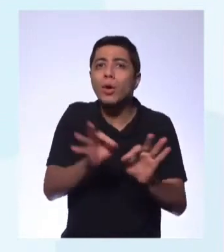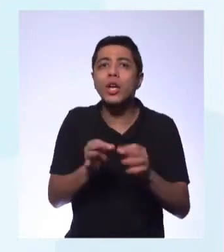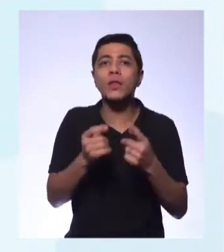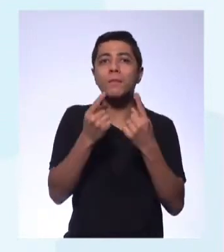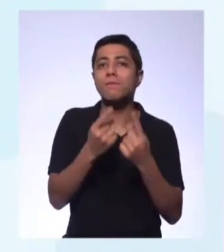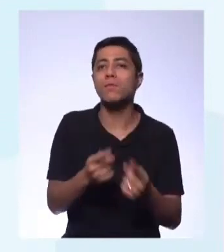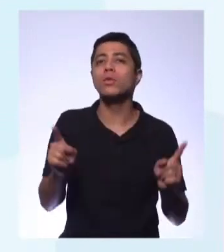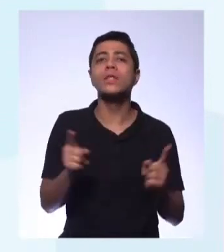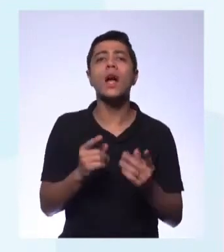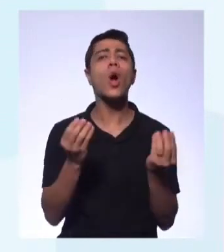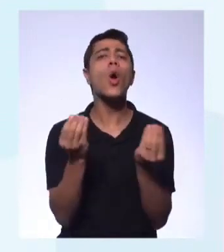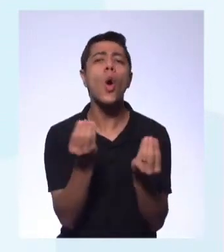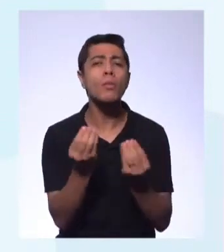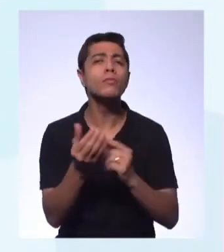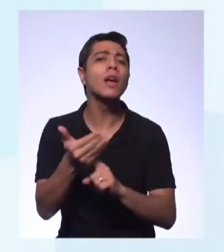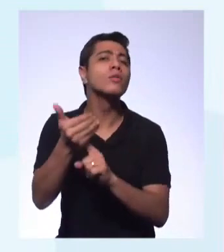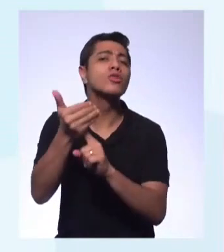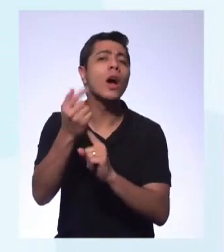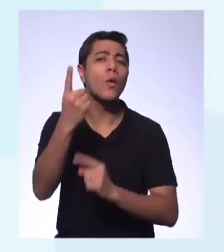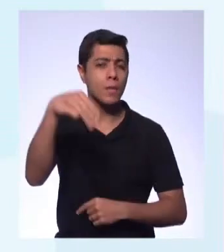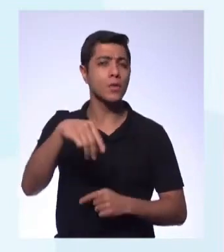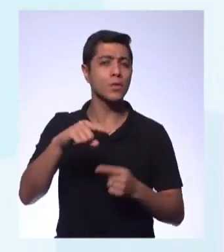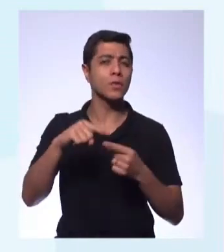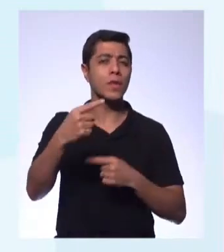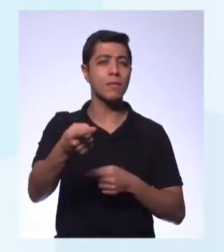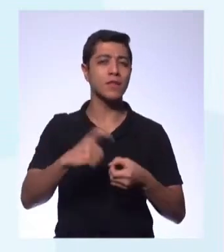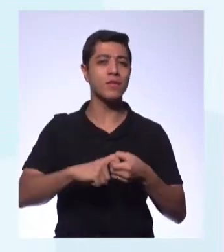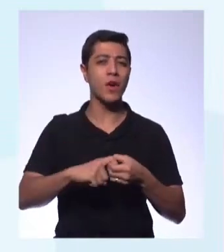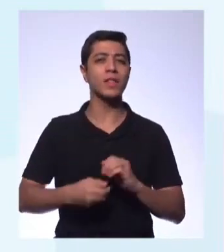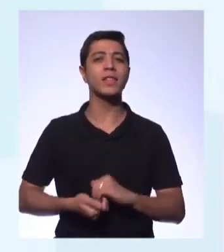utilizando a tecnologia e as mídias digitais? Em um minuto a gente volta.